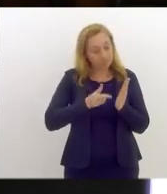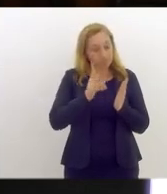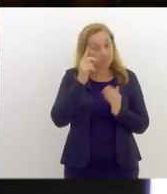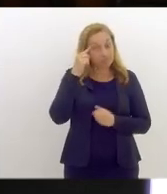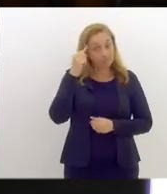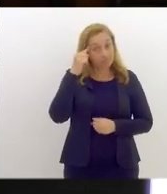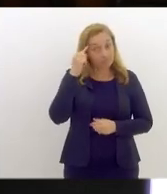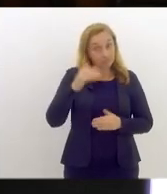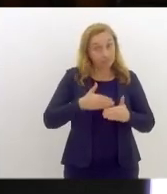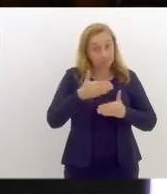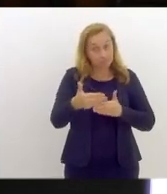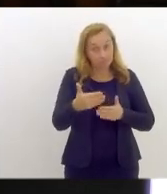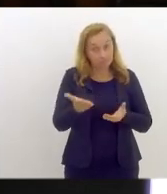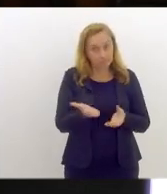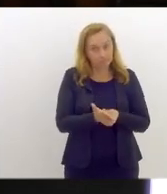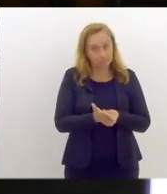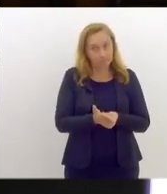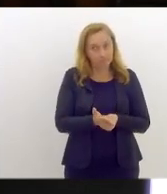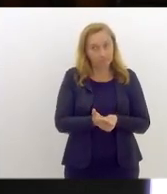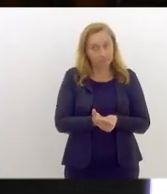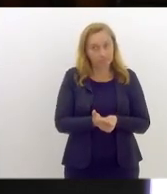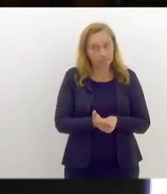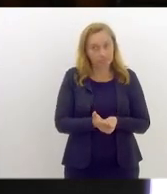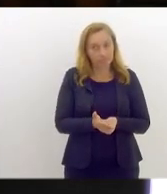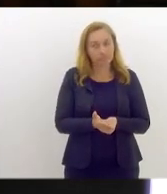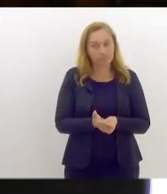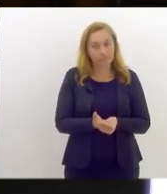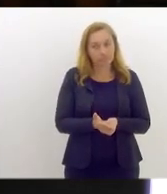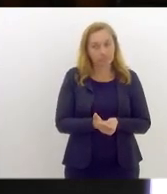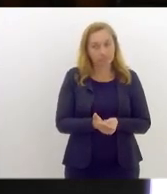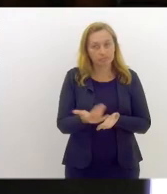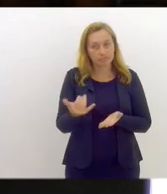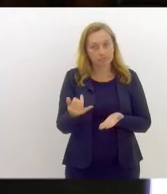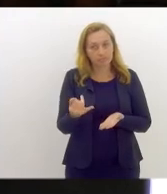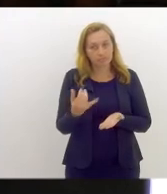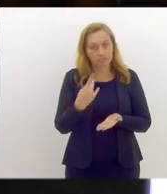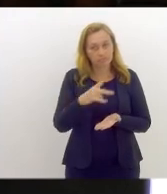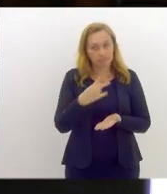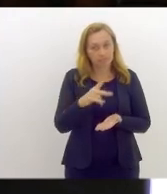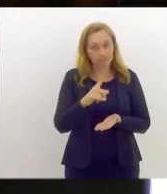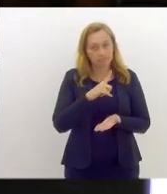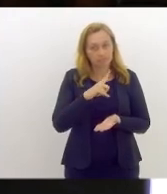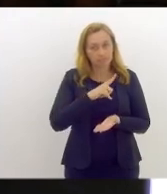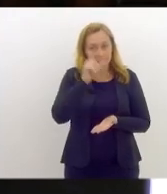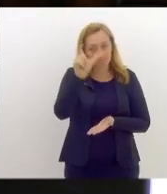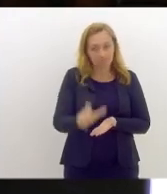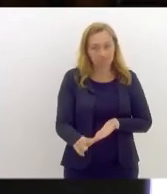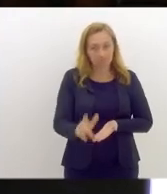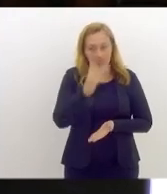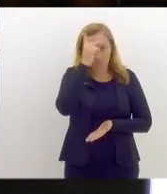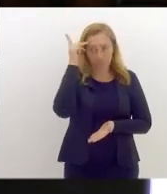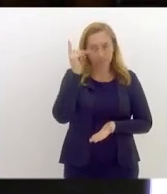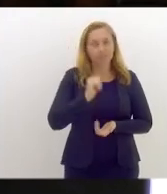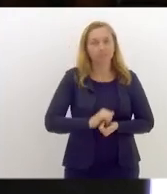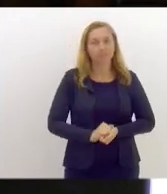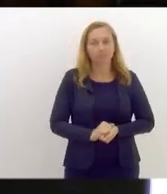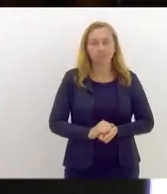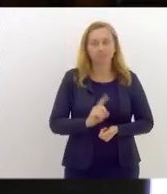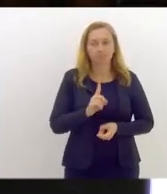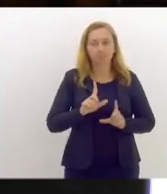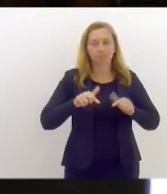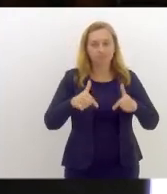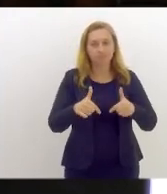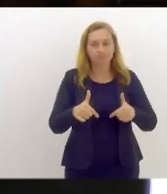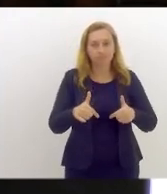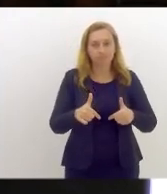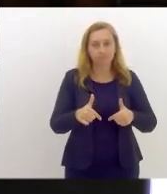que atrás daquele processo atrás da caneta dele tem uma pessoa se ele não agir